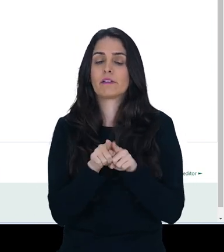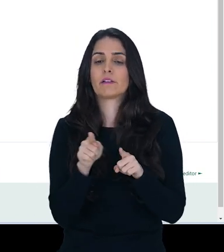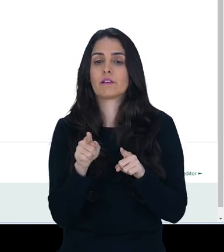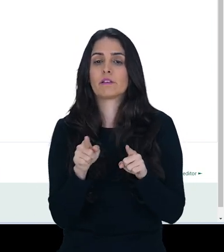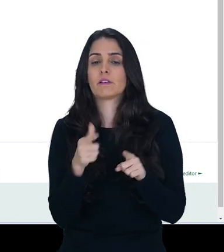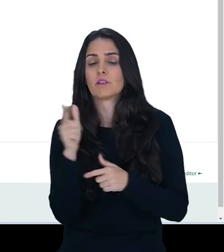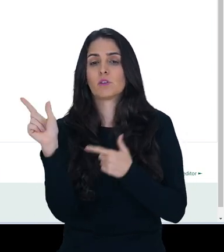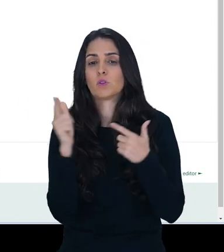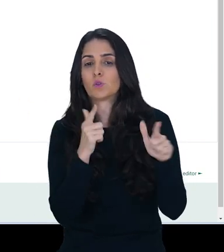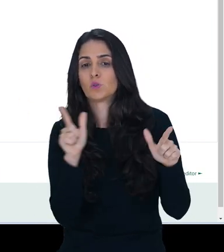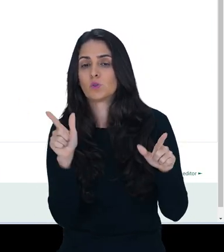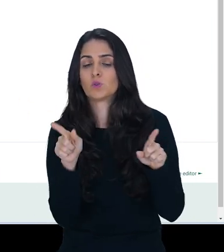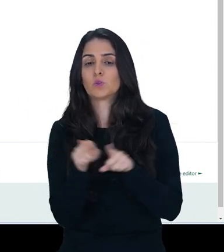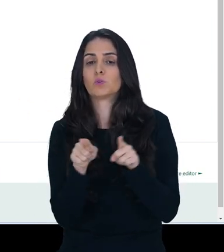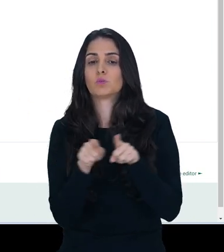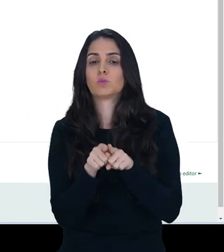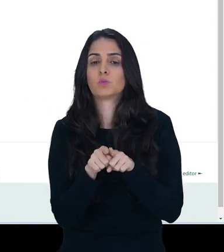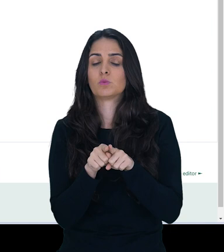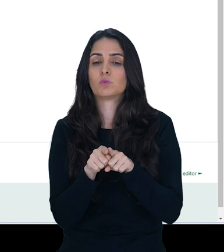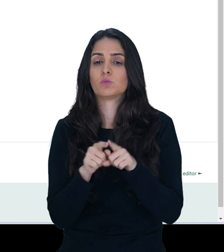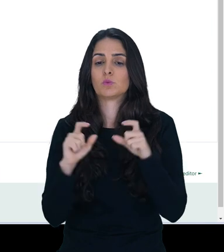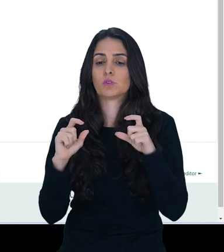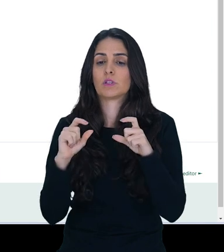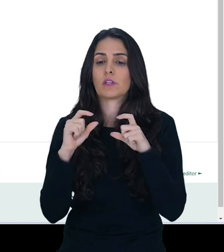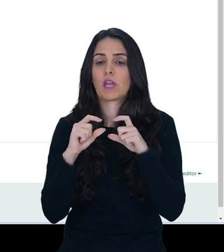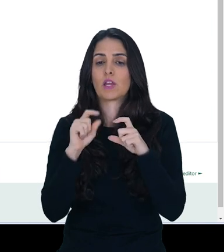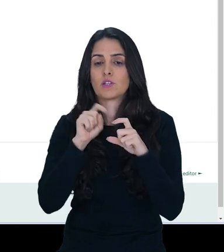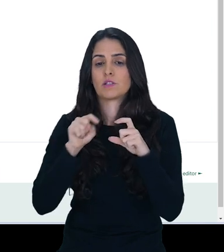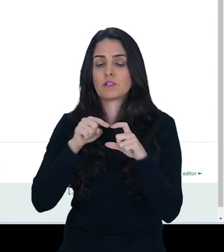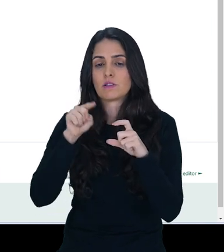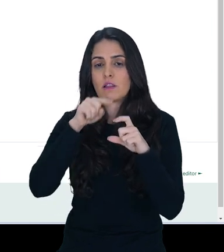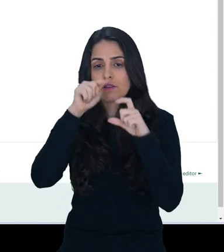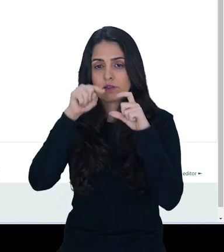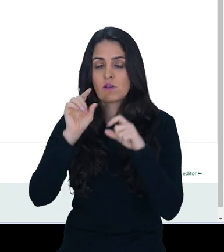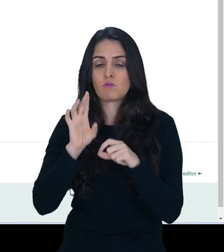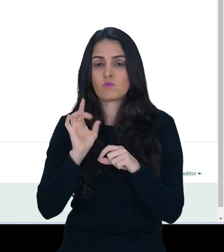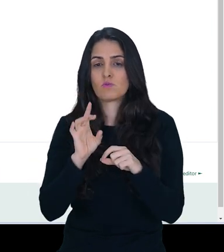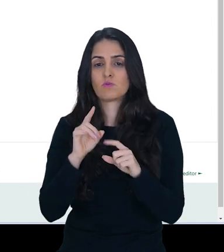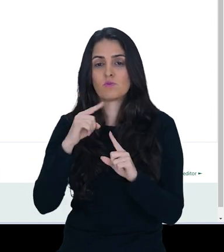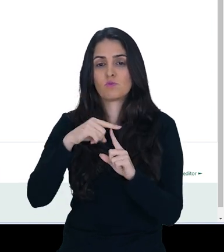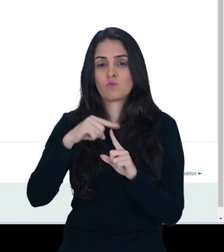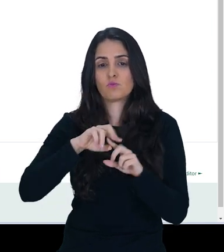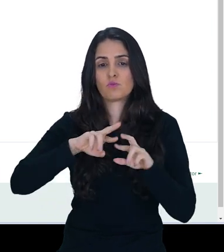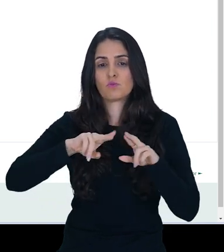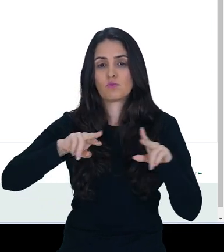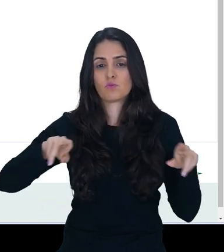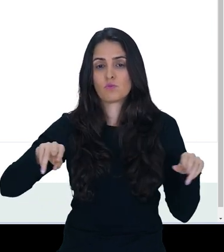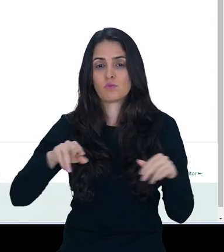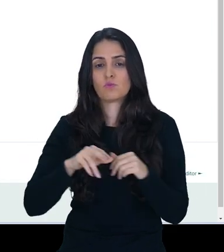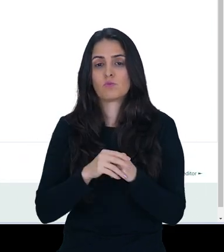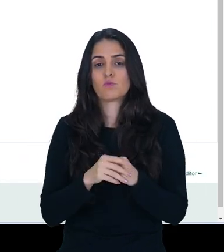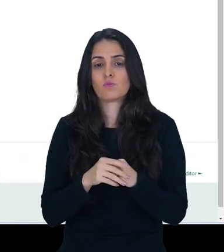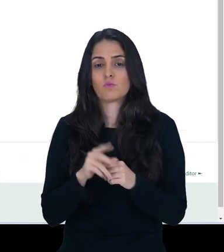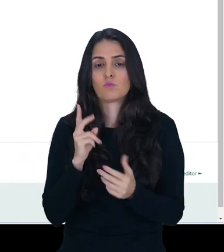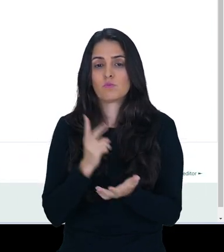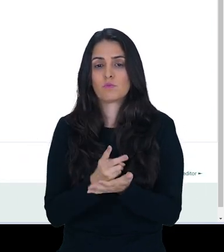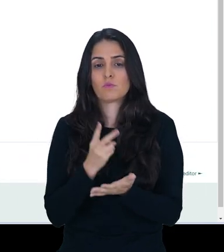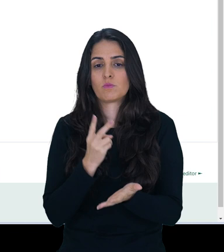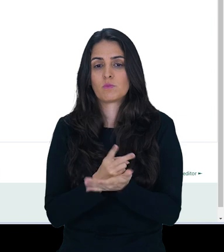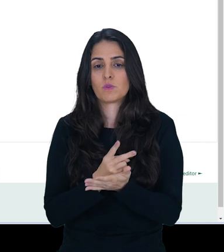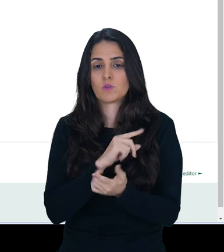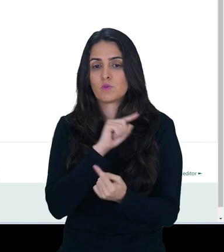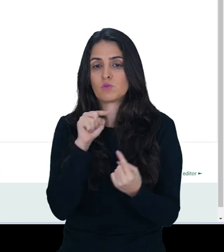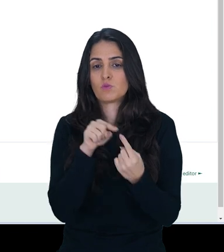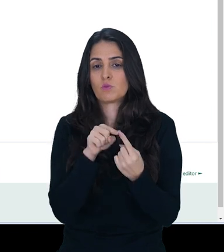também da mesma forma que o outro campo né a caixa de seleção enfim são só formatos diferentes mas eles têm